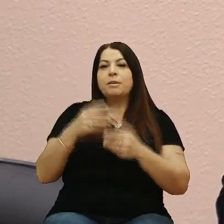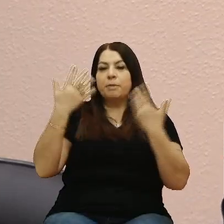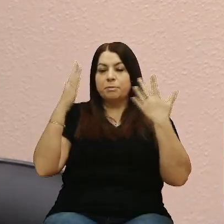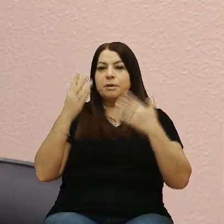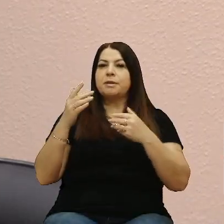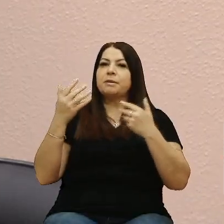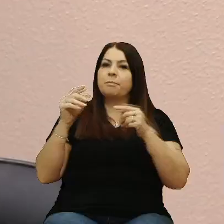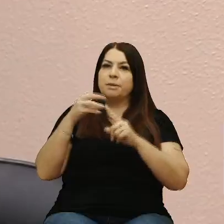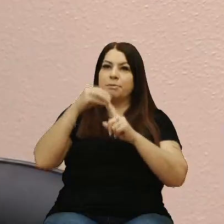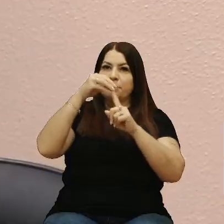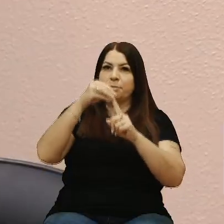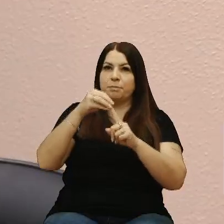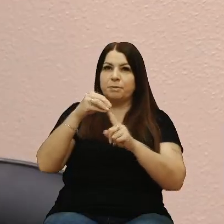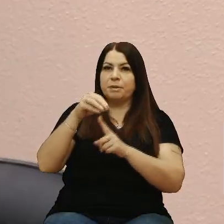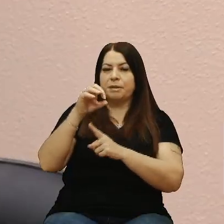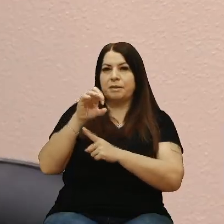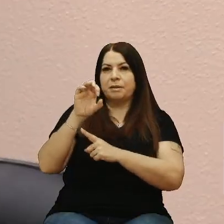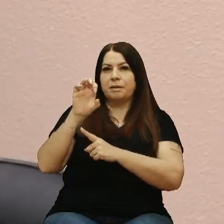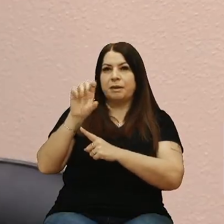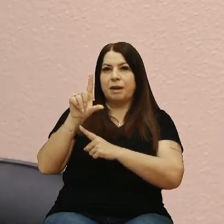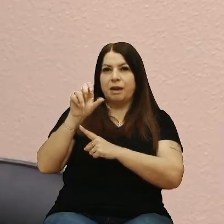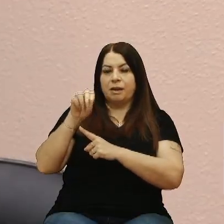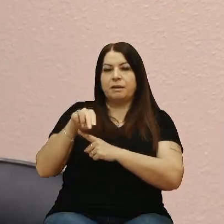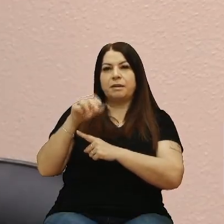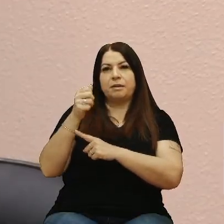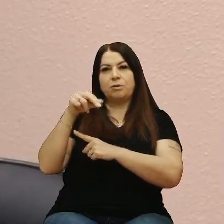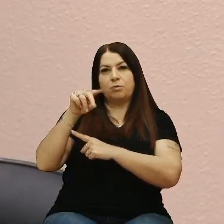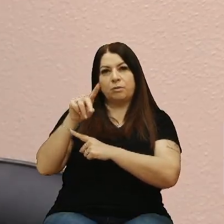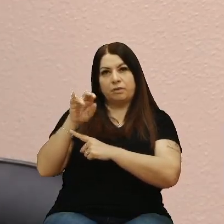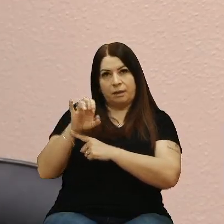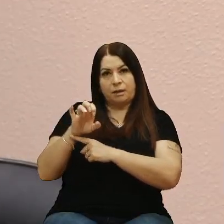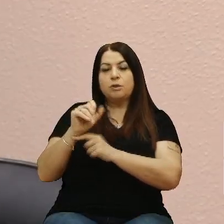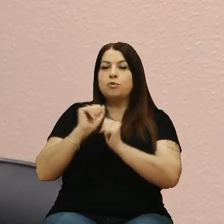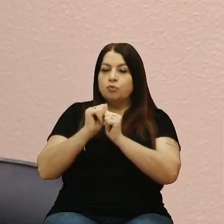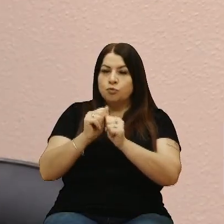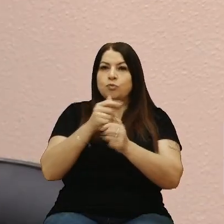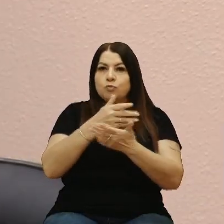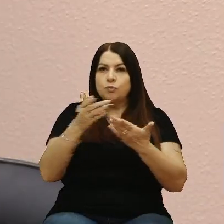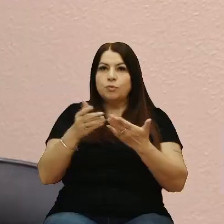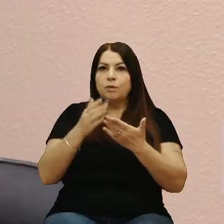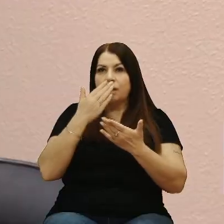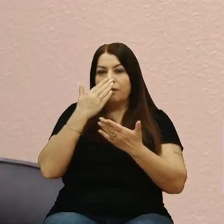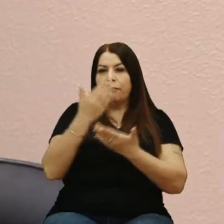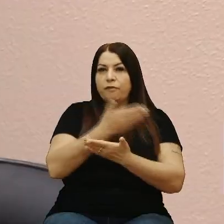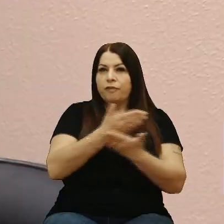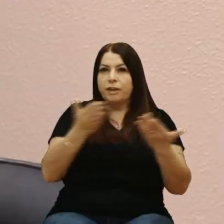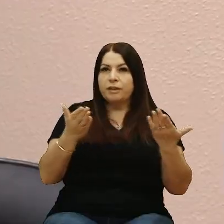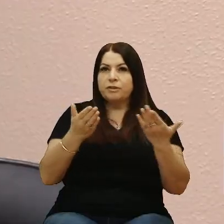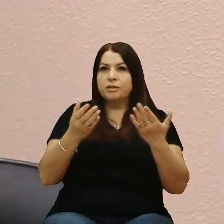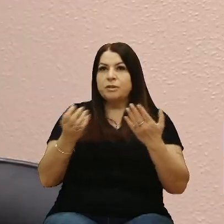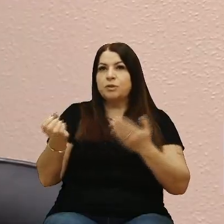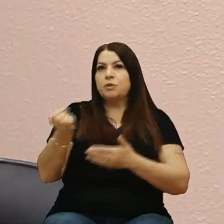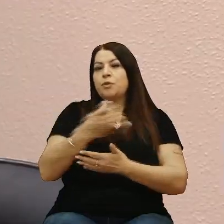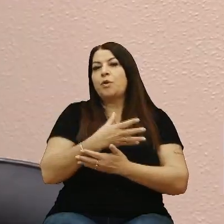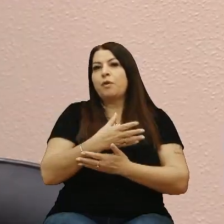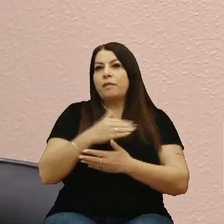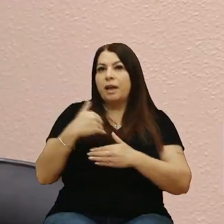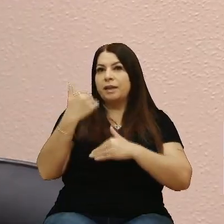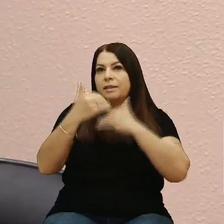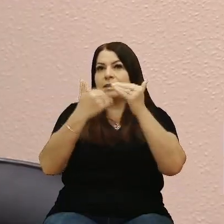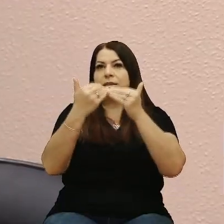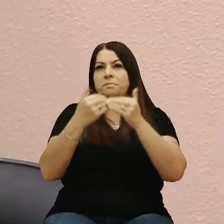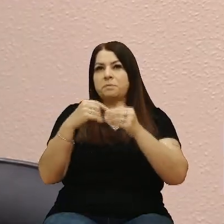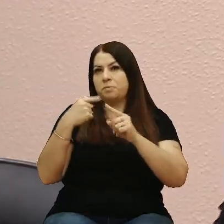principalmente a Helen Larra-Dondé e o André Poloni, que estão tocando à frente essa nova etapa